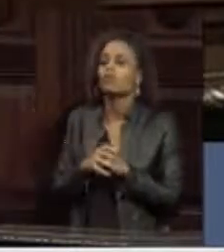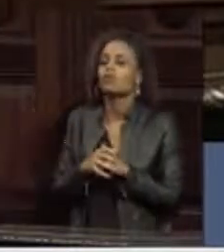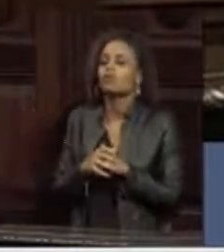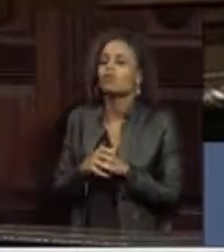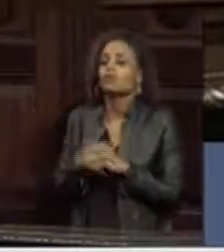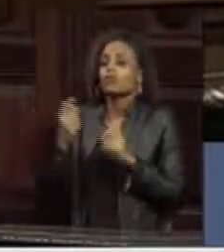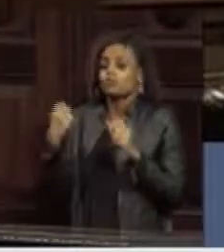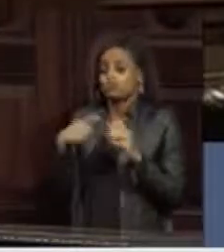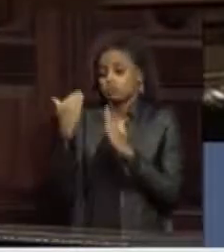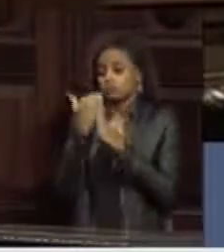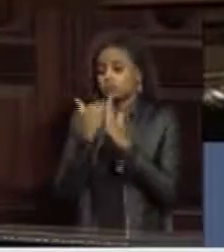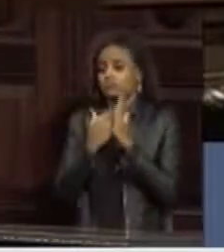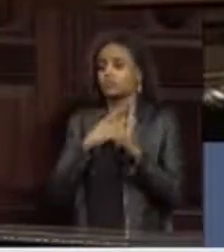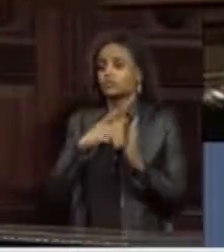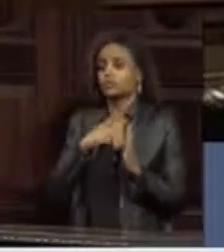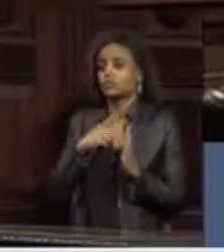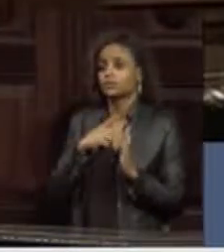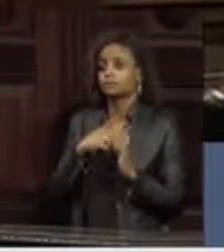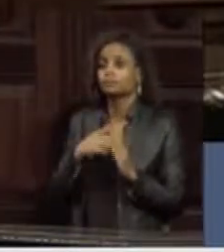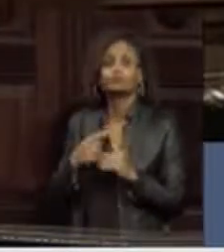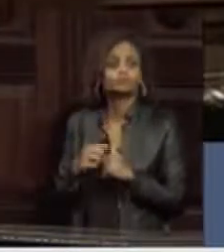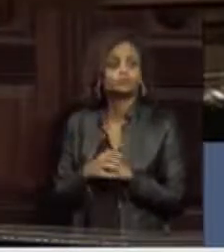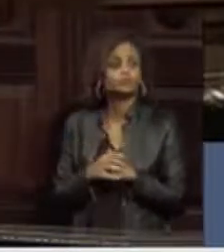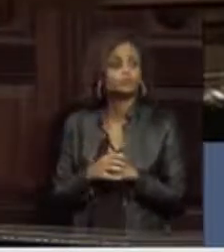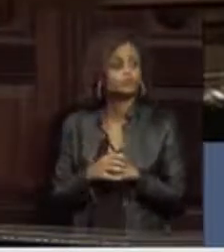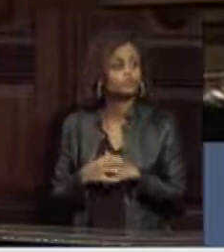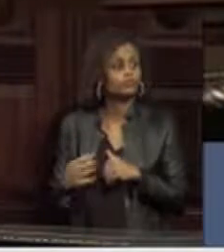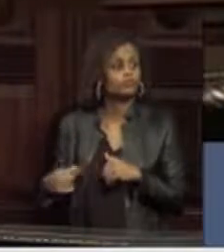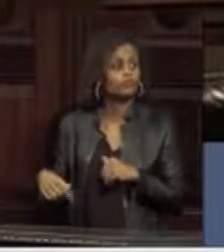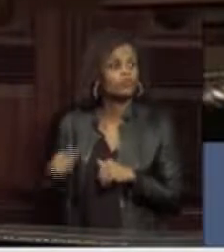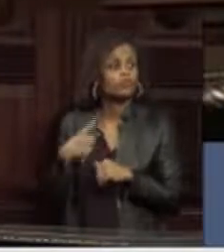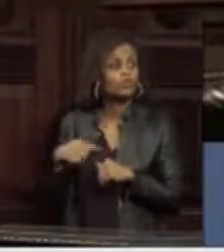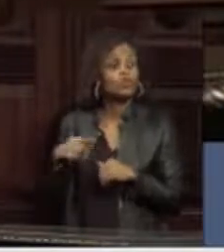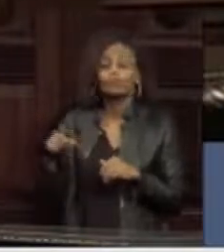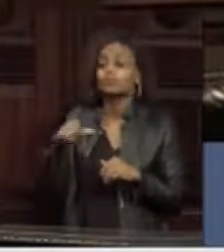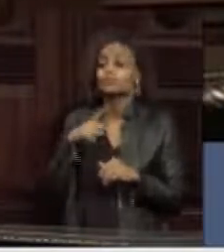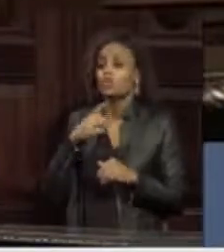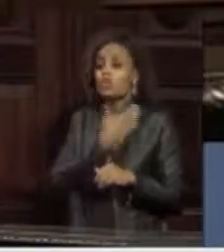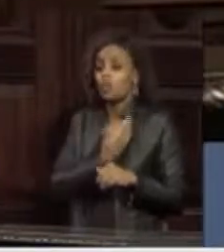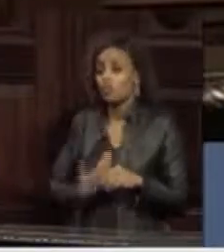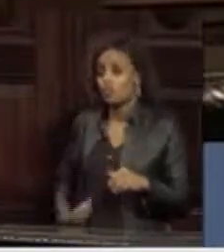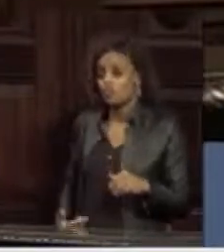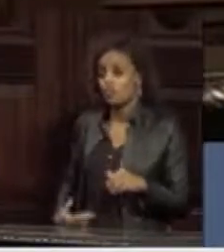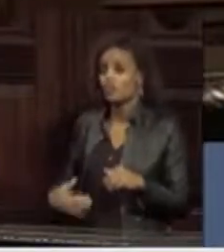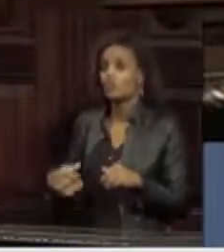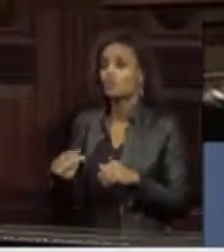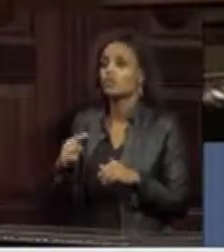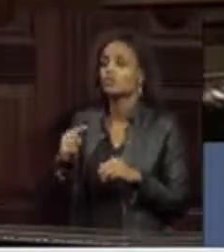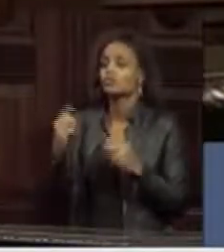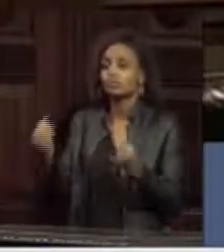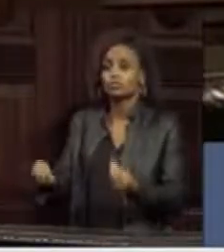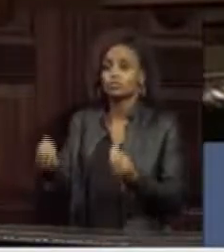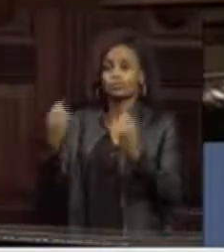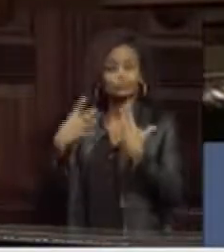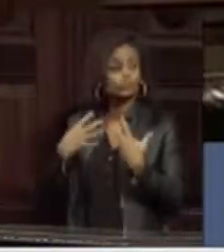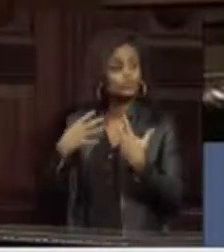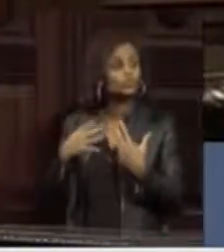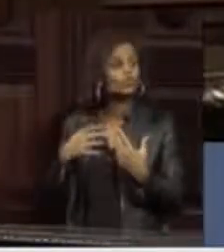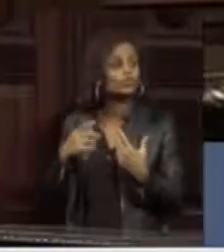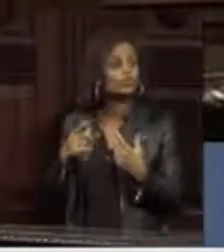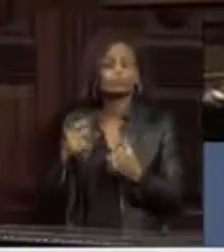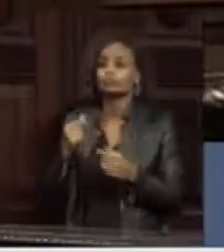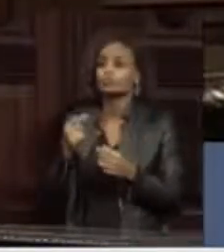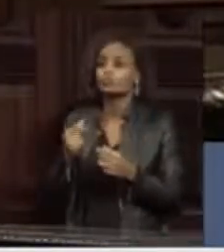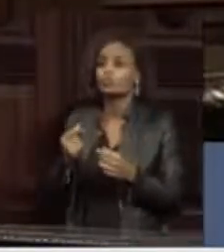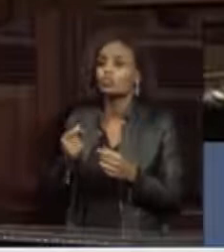Percebemos da parte do governo federal um incentivo ao pré-sal porque o seu lucro é maior. Mas não